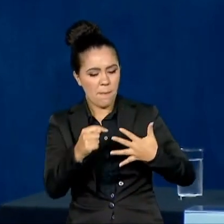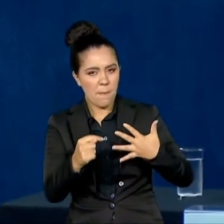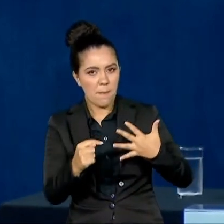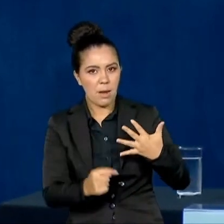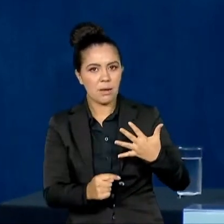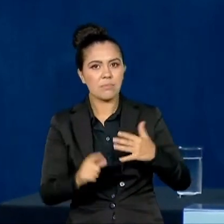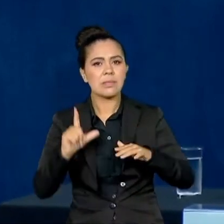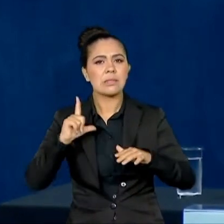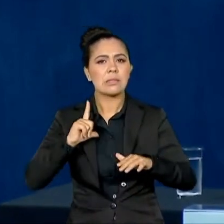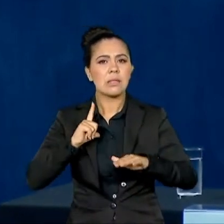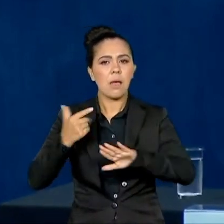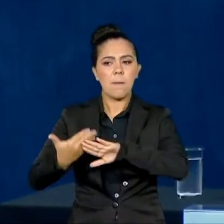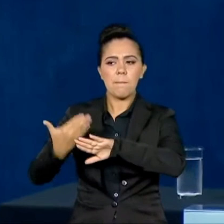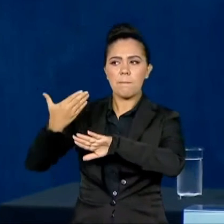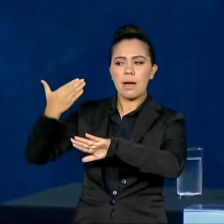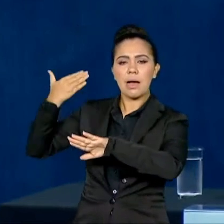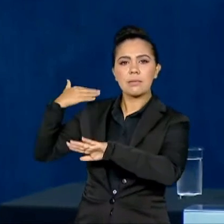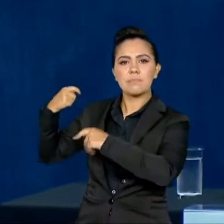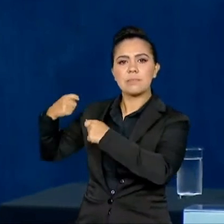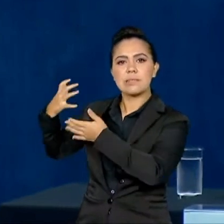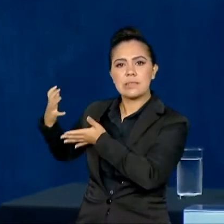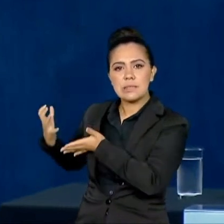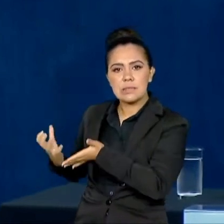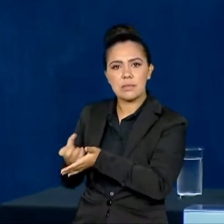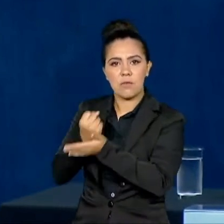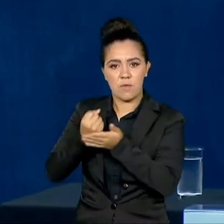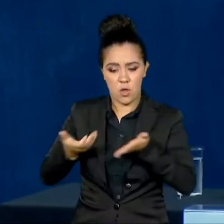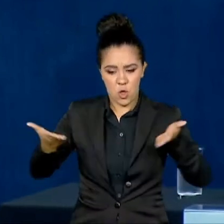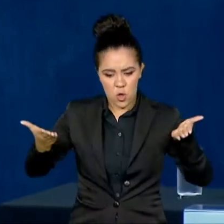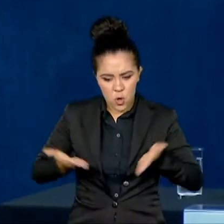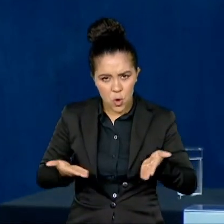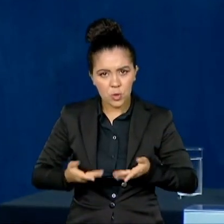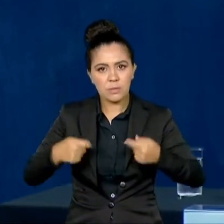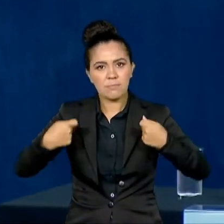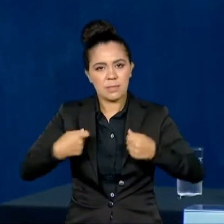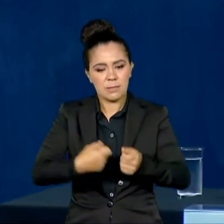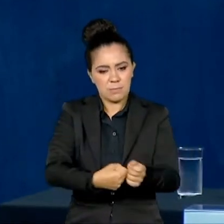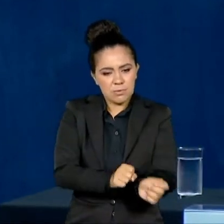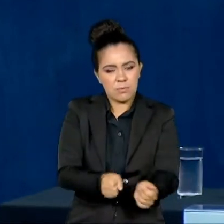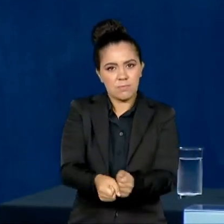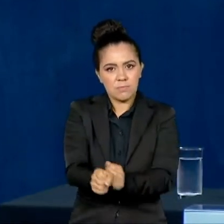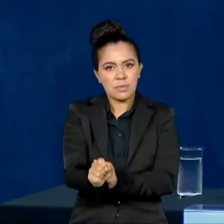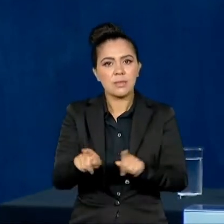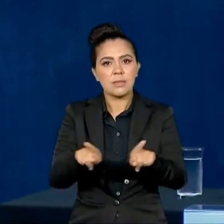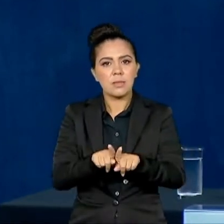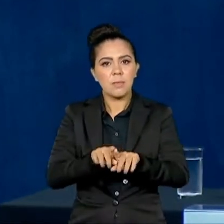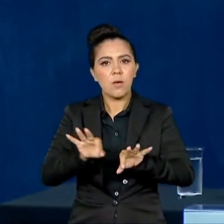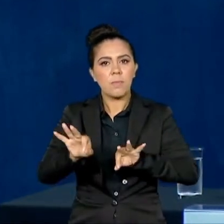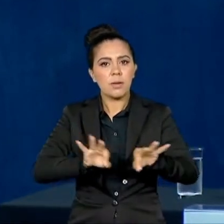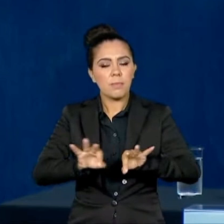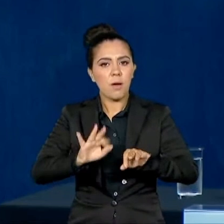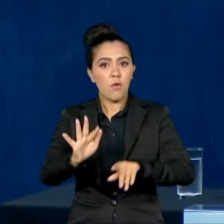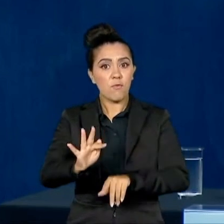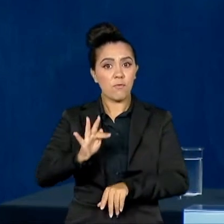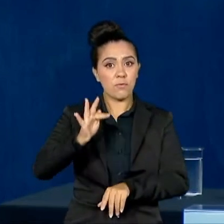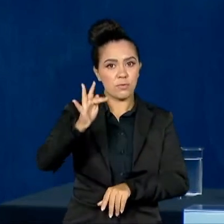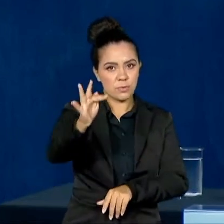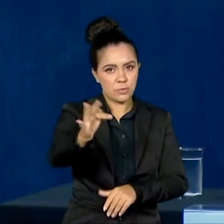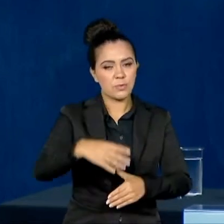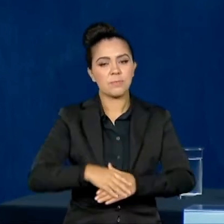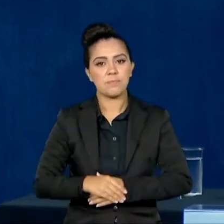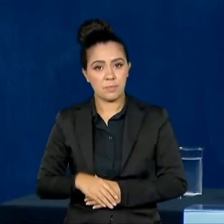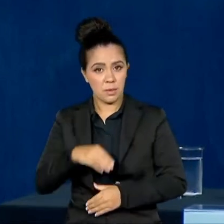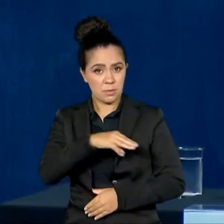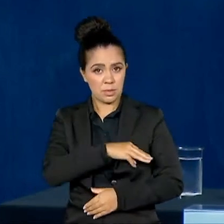um passado a resgatar, um presente a nos dedicar e um futuro a preparar. O Ministério Público vive um